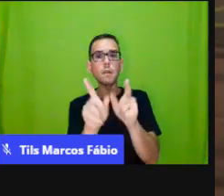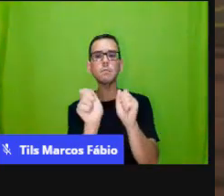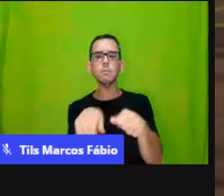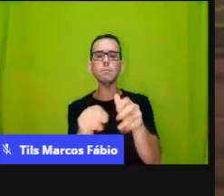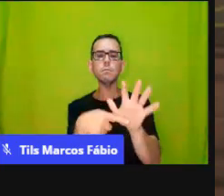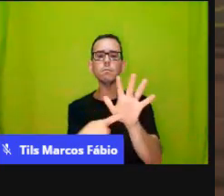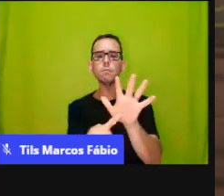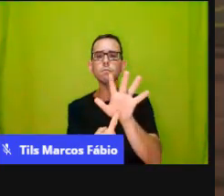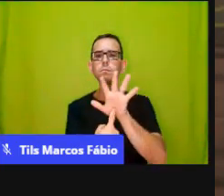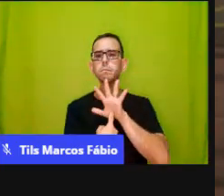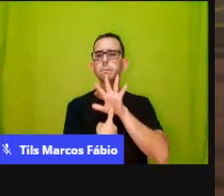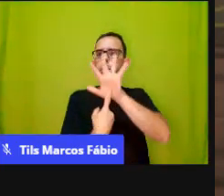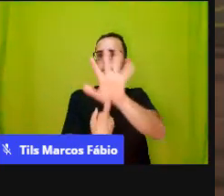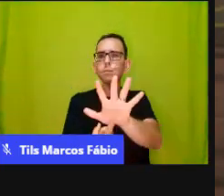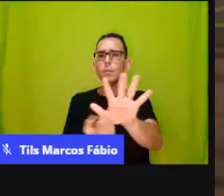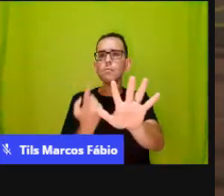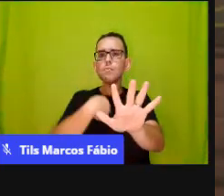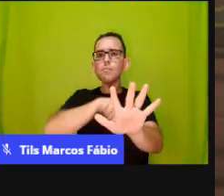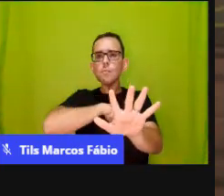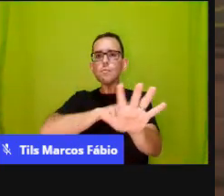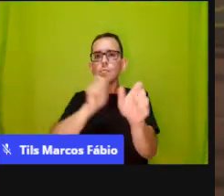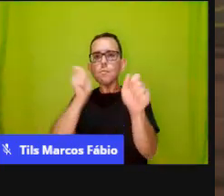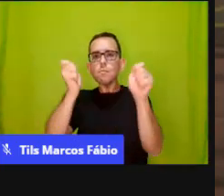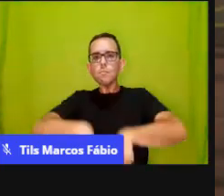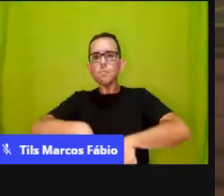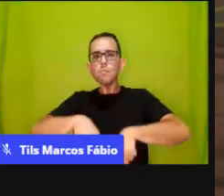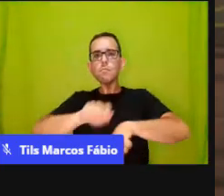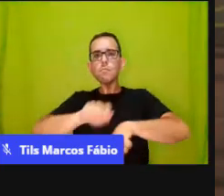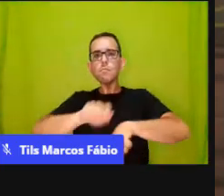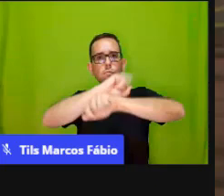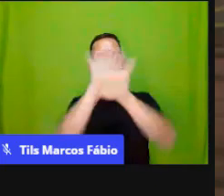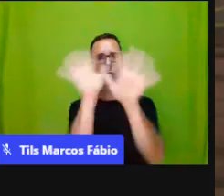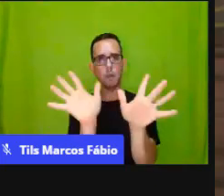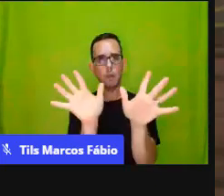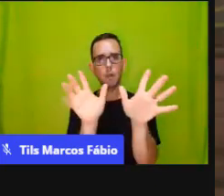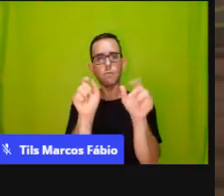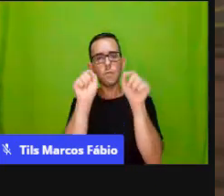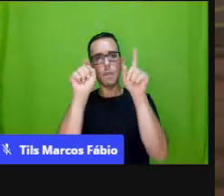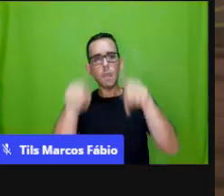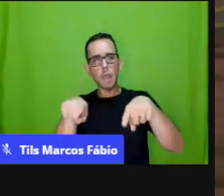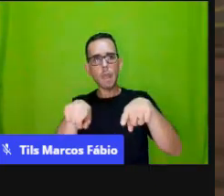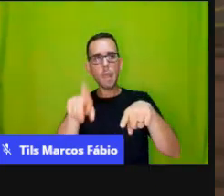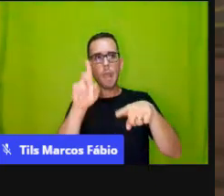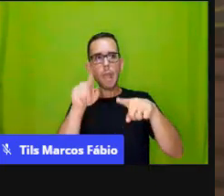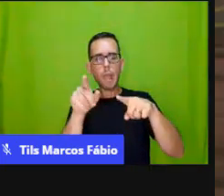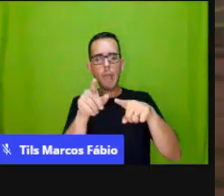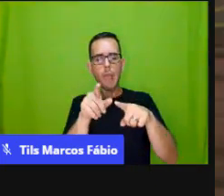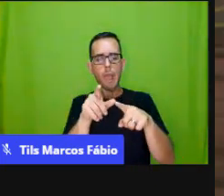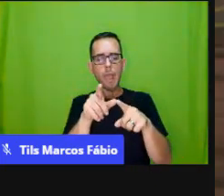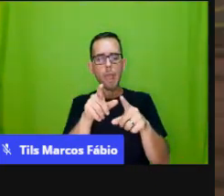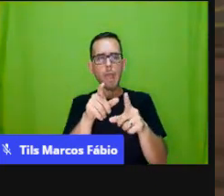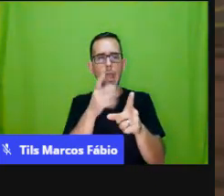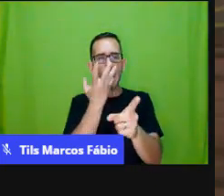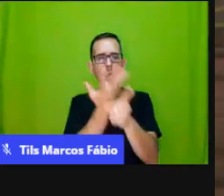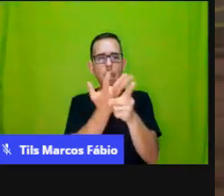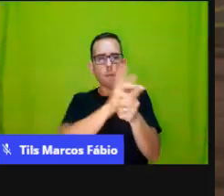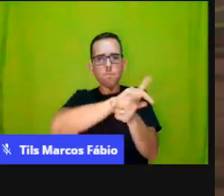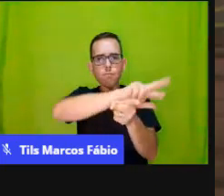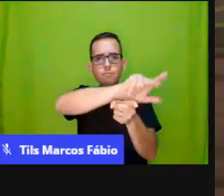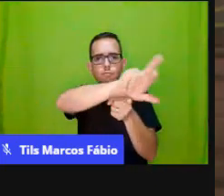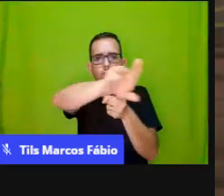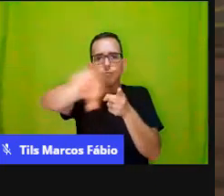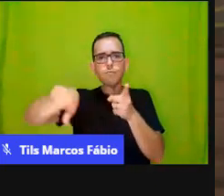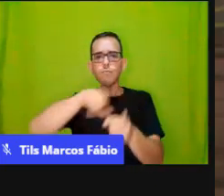coisa que eu acho que precisa ser muito bem abordada, que é a interdisciplinaridade da abordagem do bem-estar